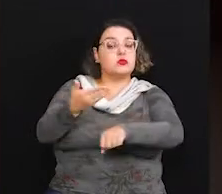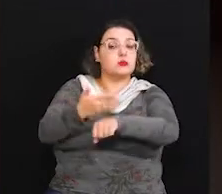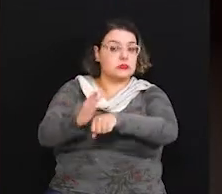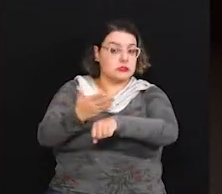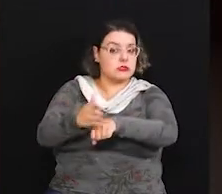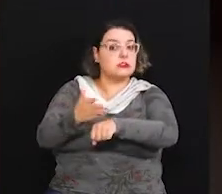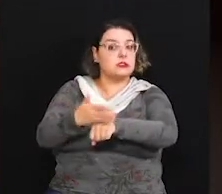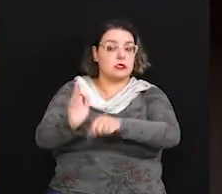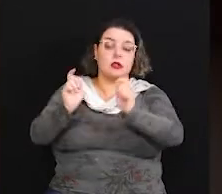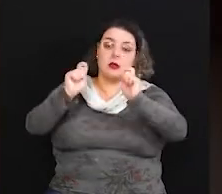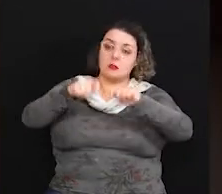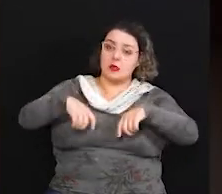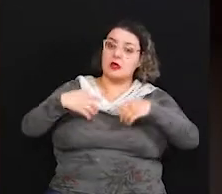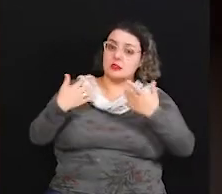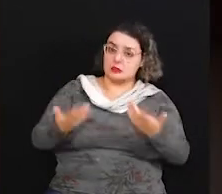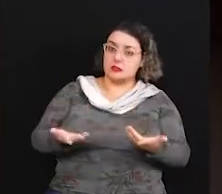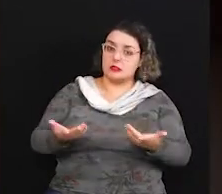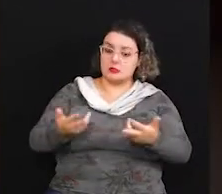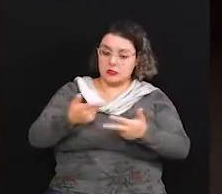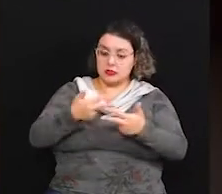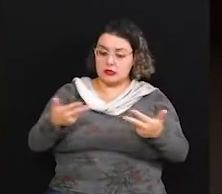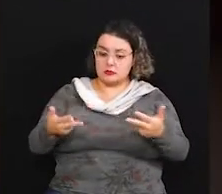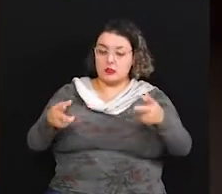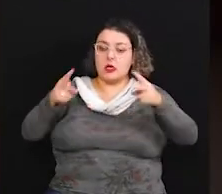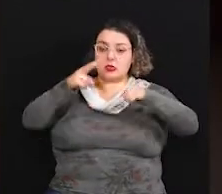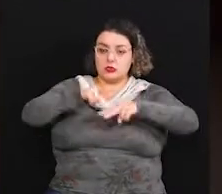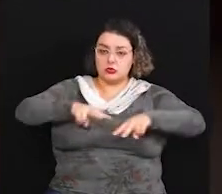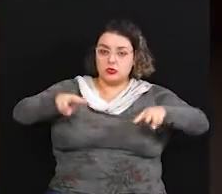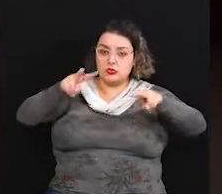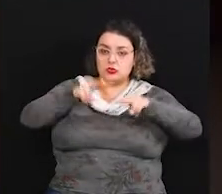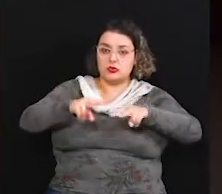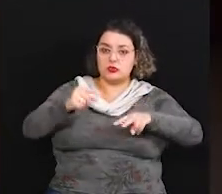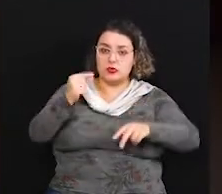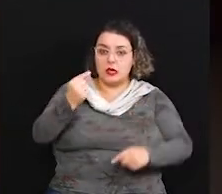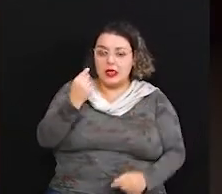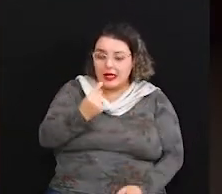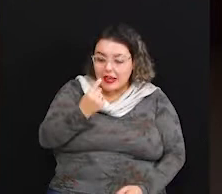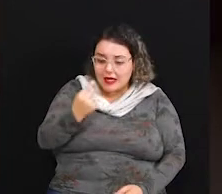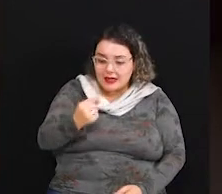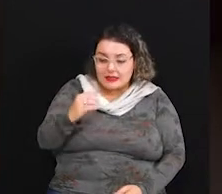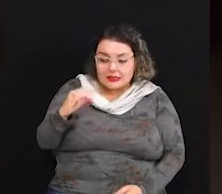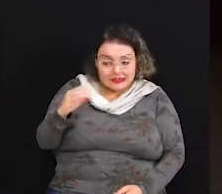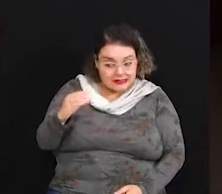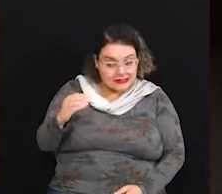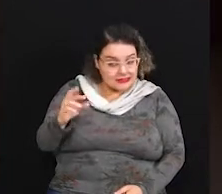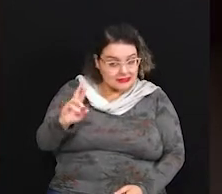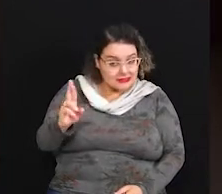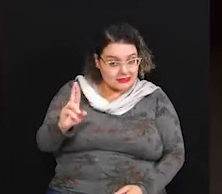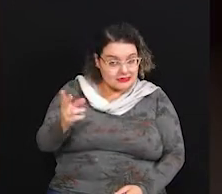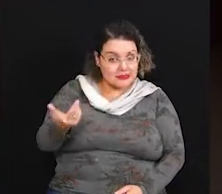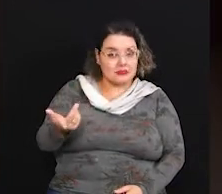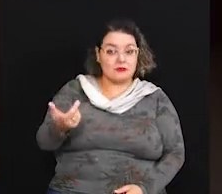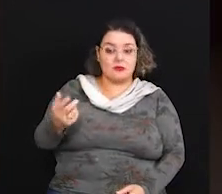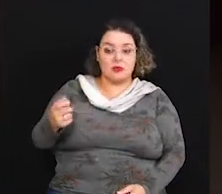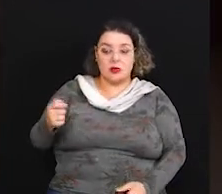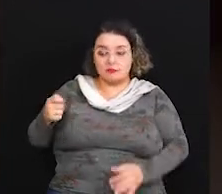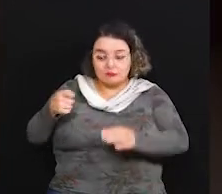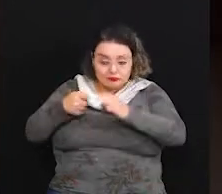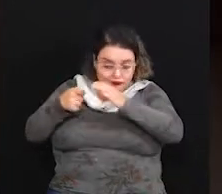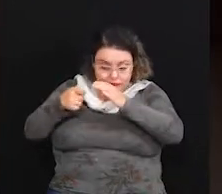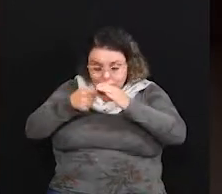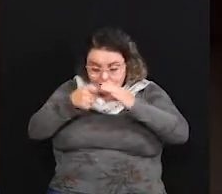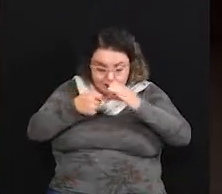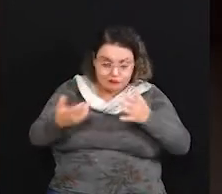treinada, muito capacitada para isso. Então, nós estamos olhando, cada centavinho aqui é olhado com uma lupa,